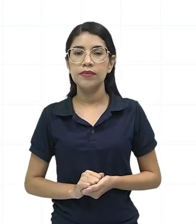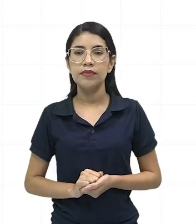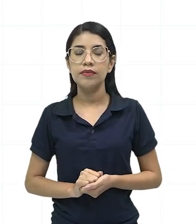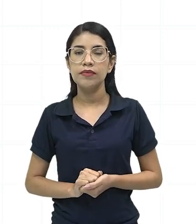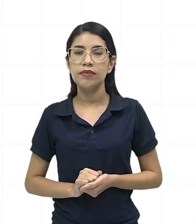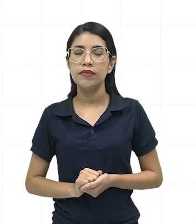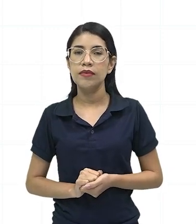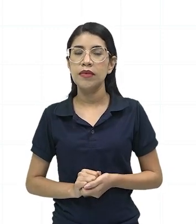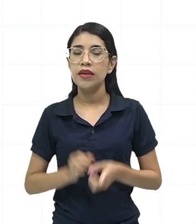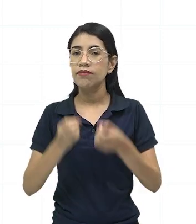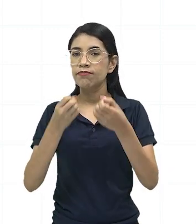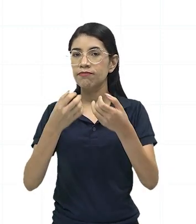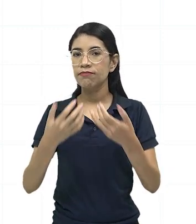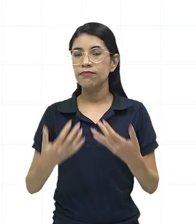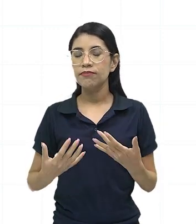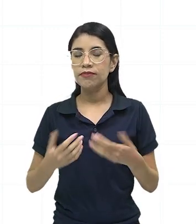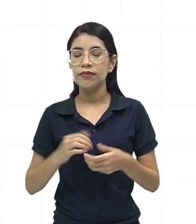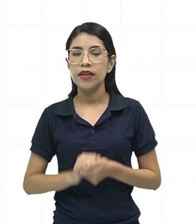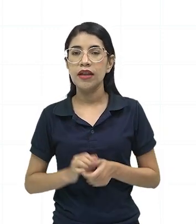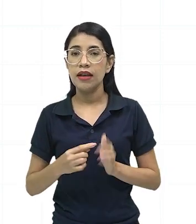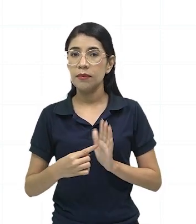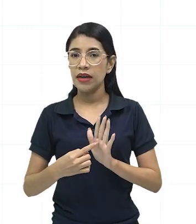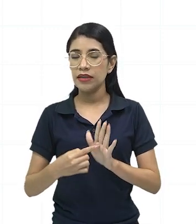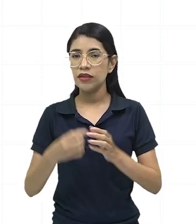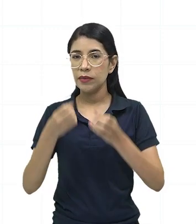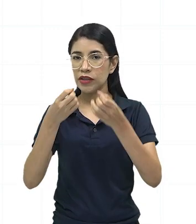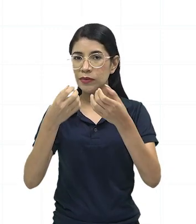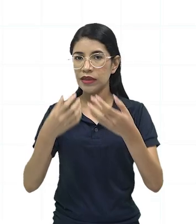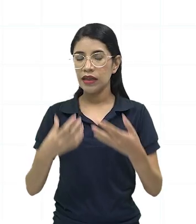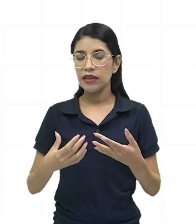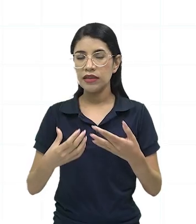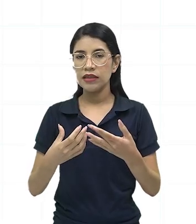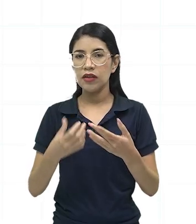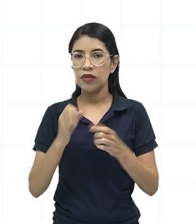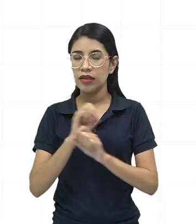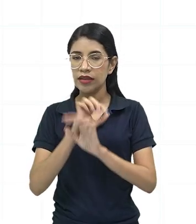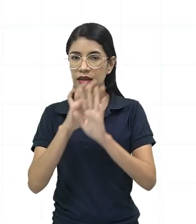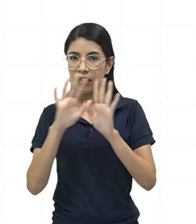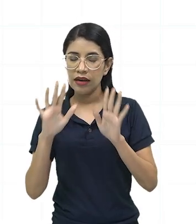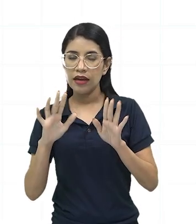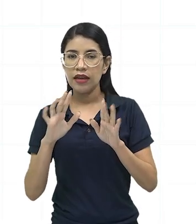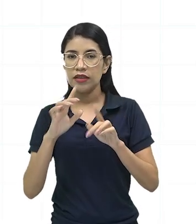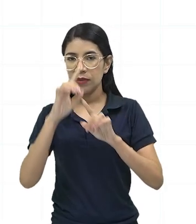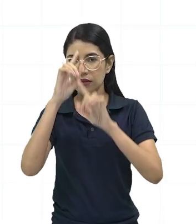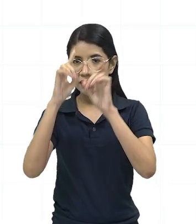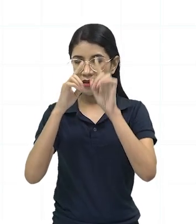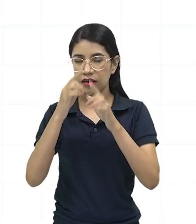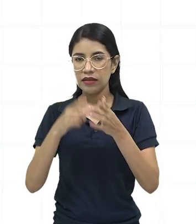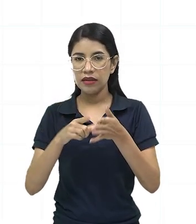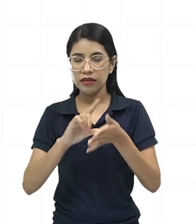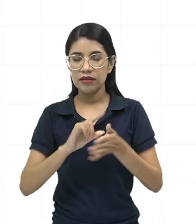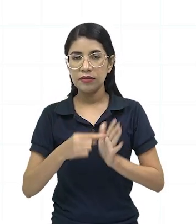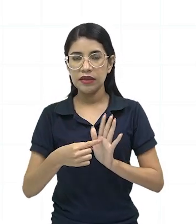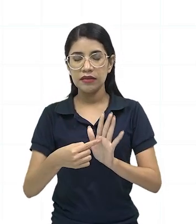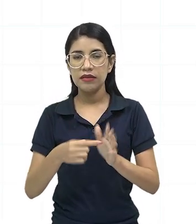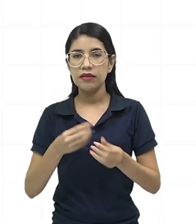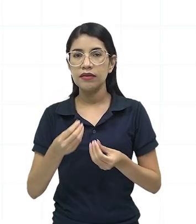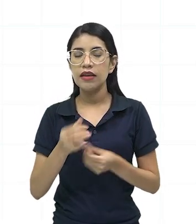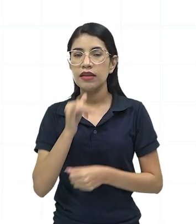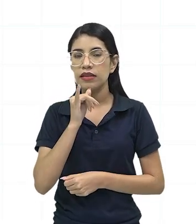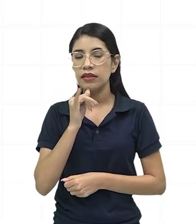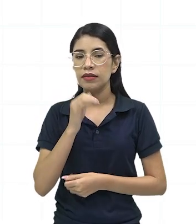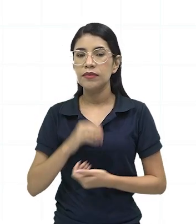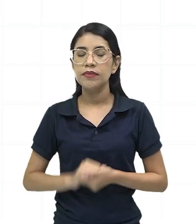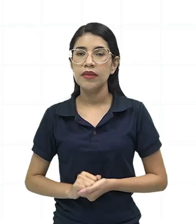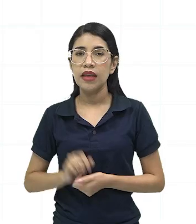as explicativas que introduzem uma explicação ou esclarecimento para a ideia anterior. Como ele